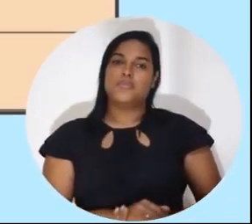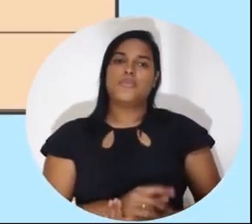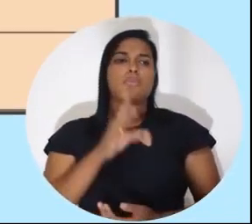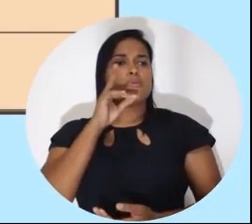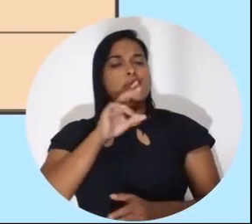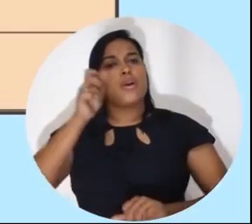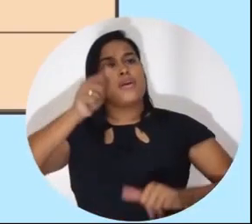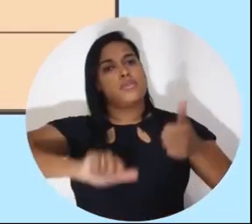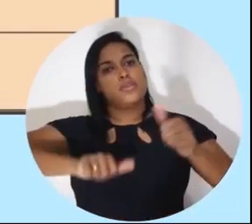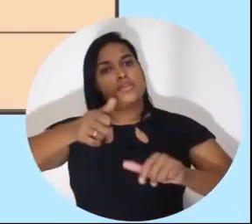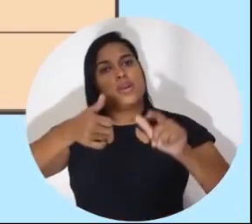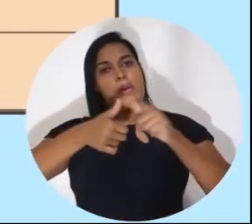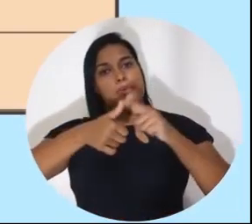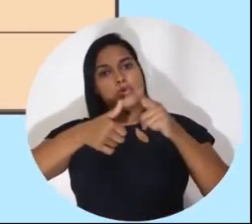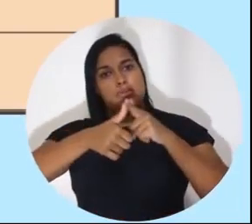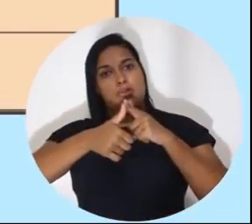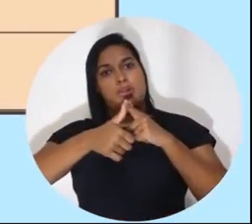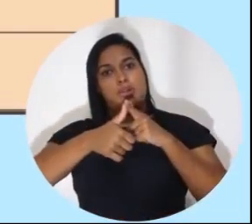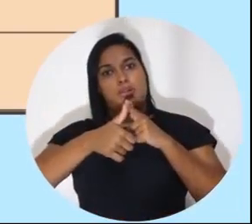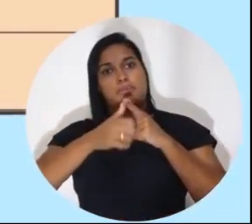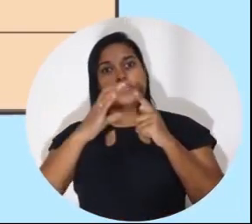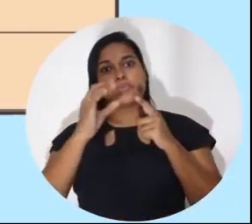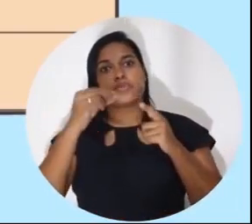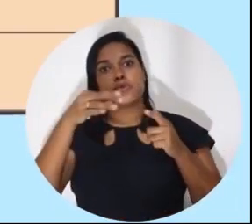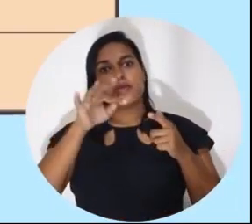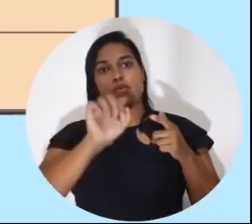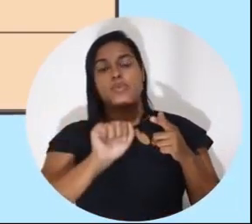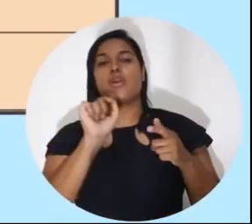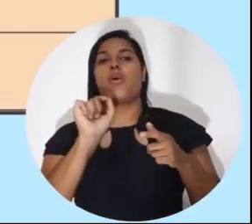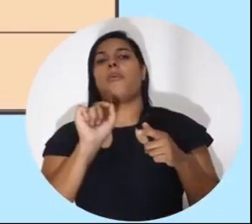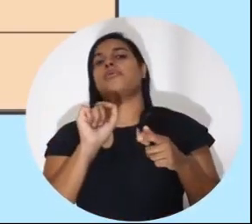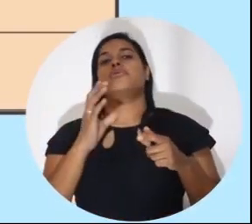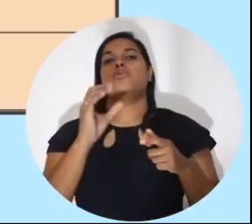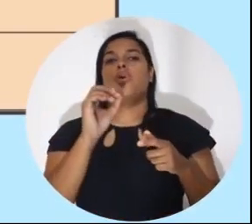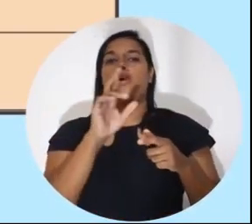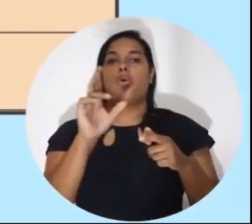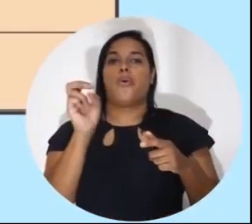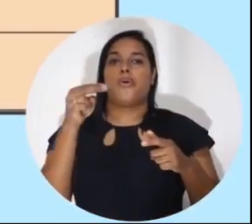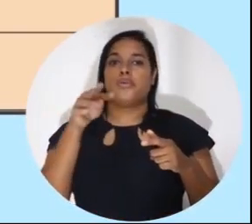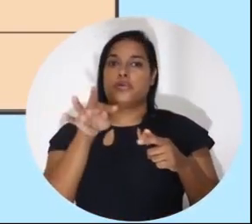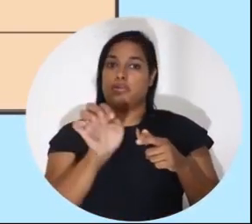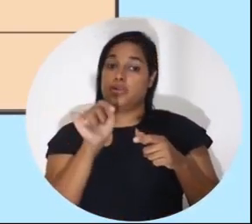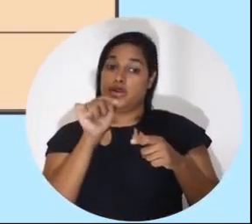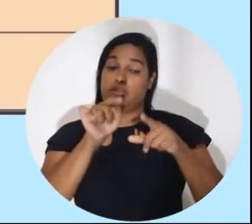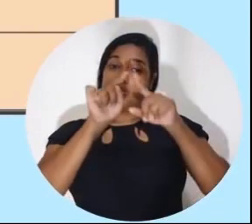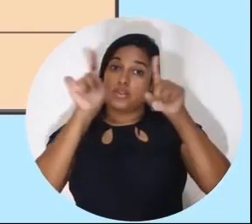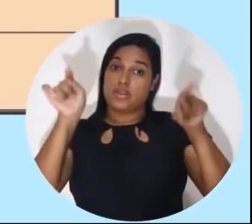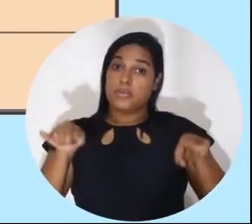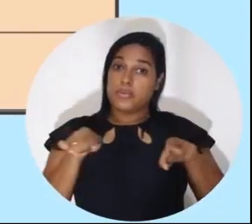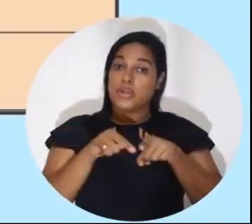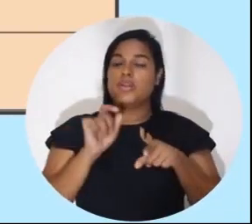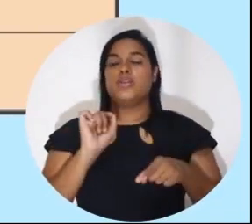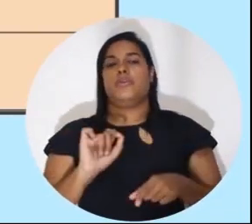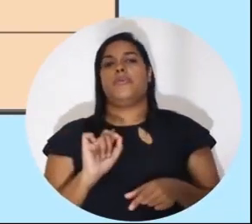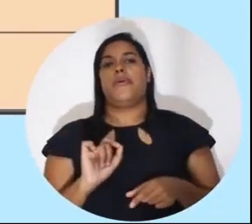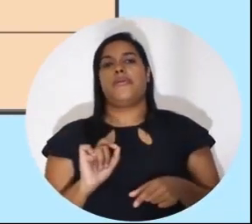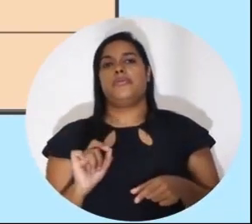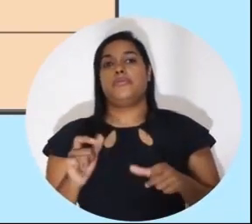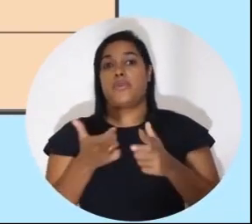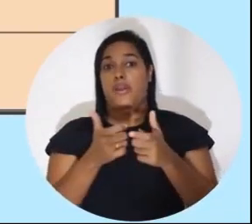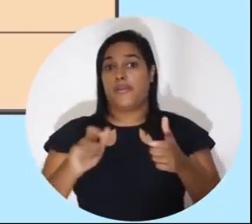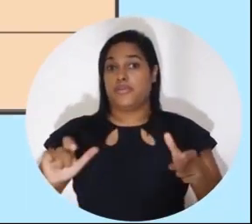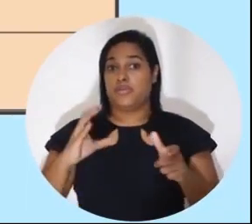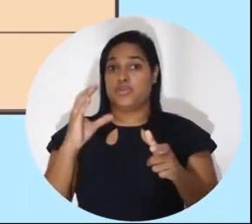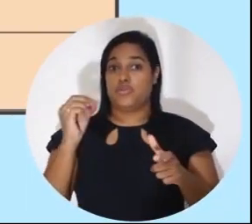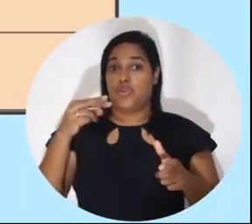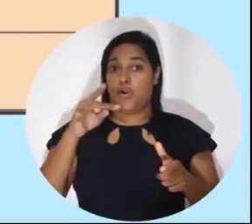Vamos analisar agora a primeira grande conta, que são as transações correntes. Essa tabela ela está com as grandes